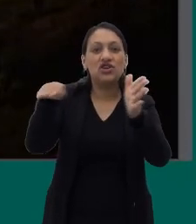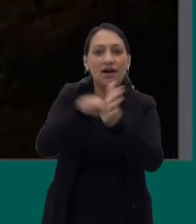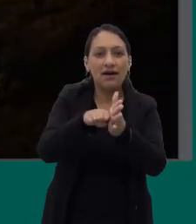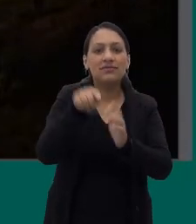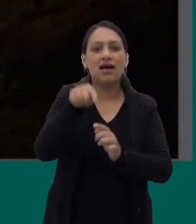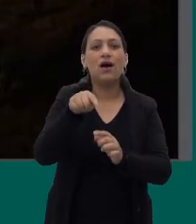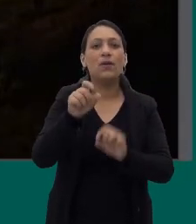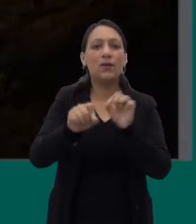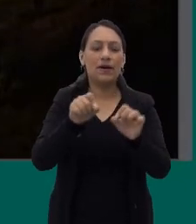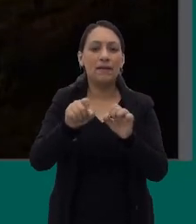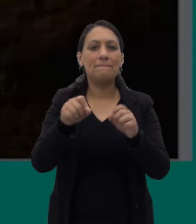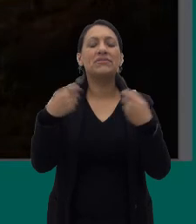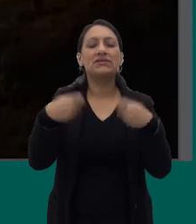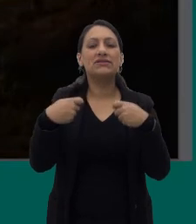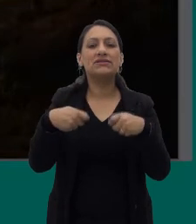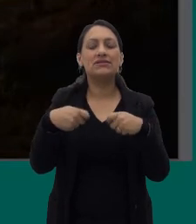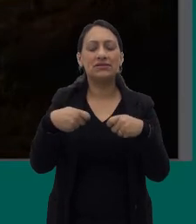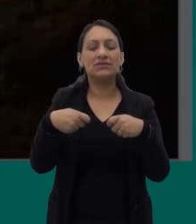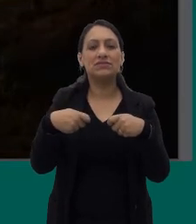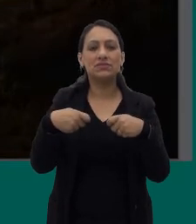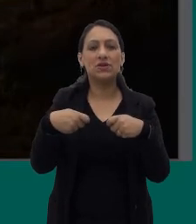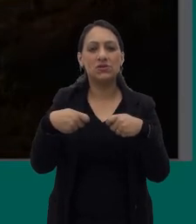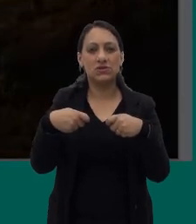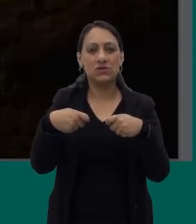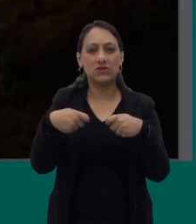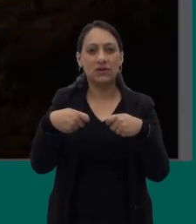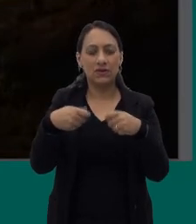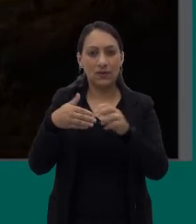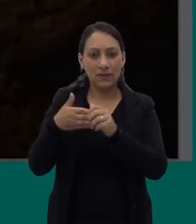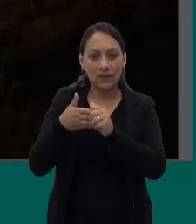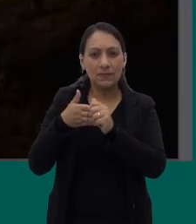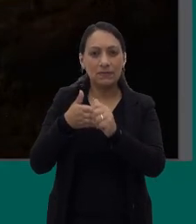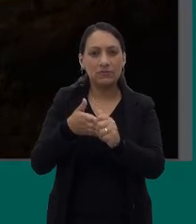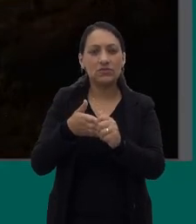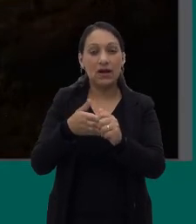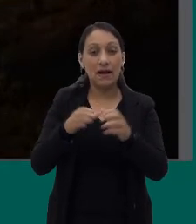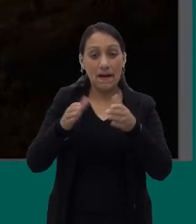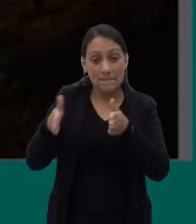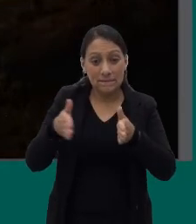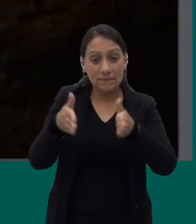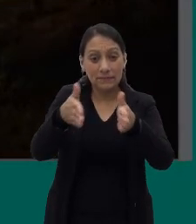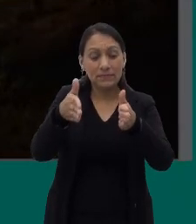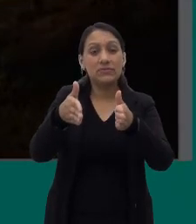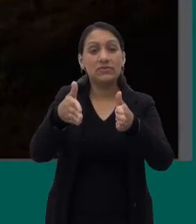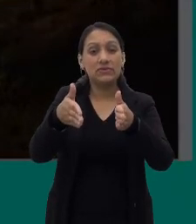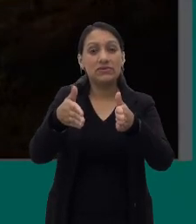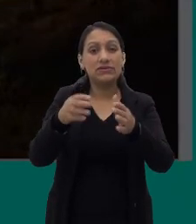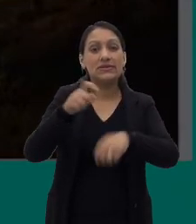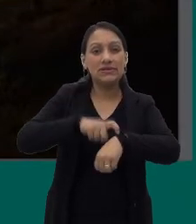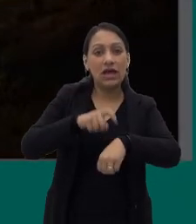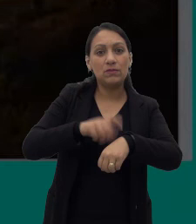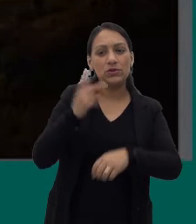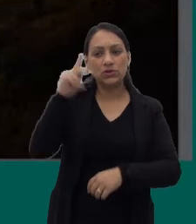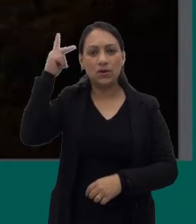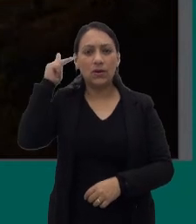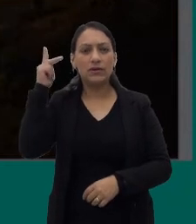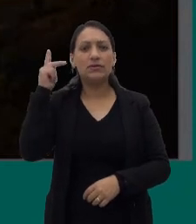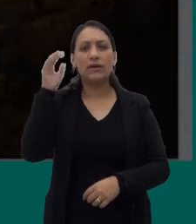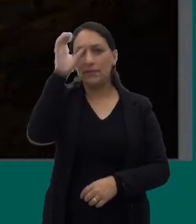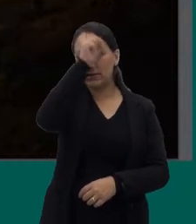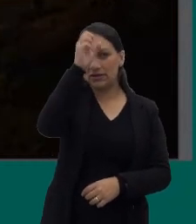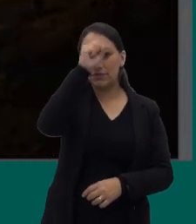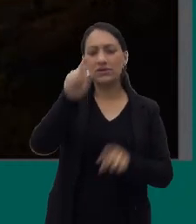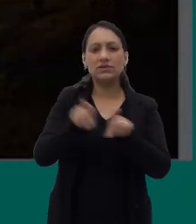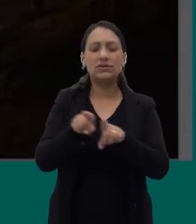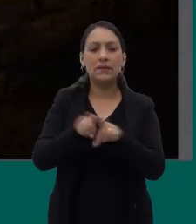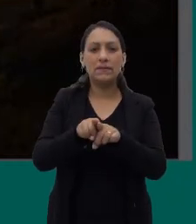de nossos caminhos, percalços, tempo e história. Que aprendamos a nos demorar nos fios que nos